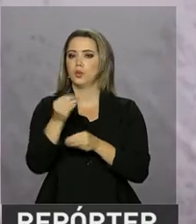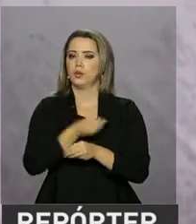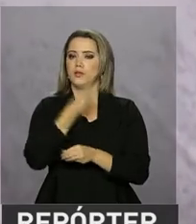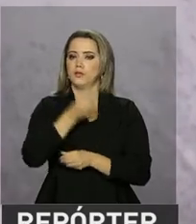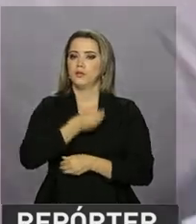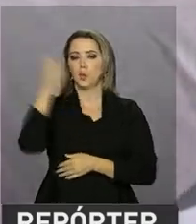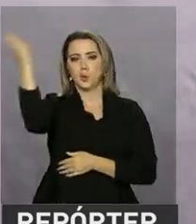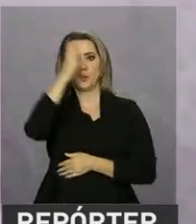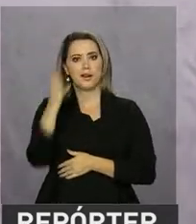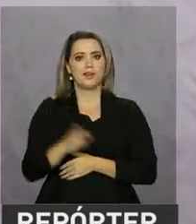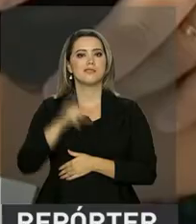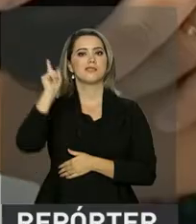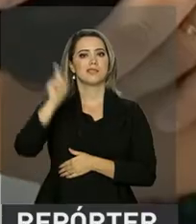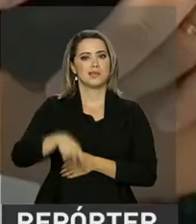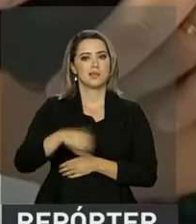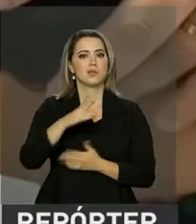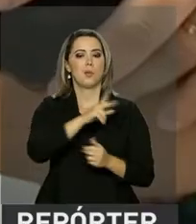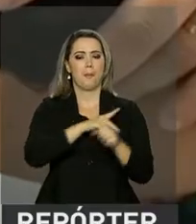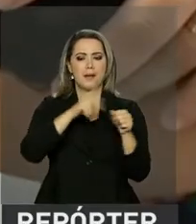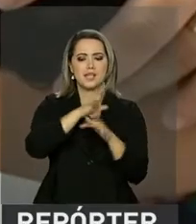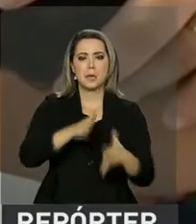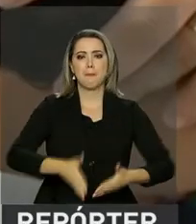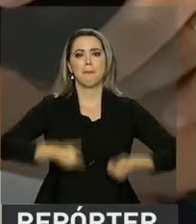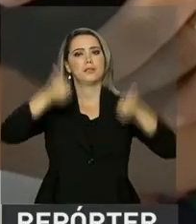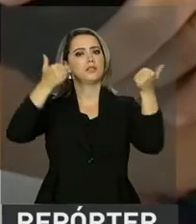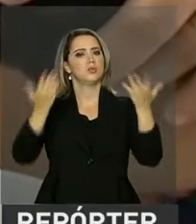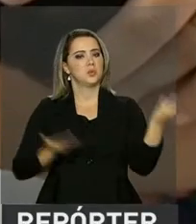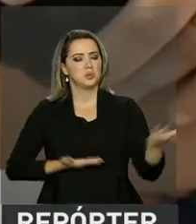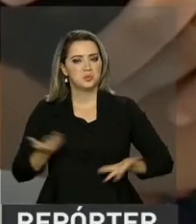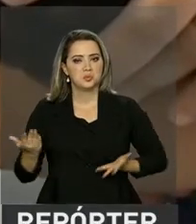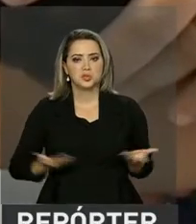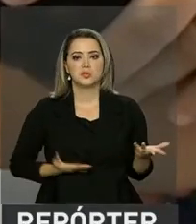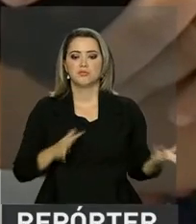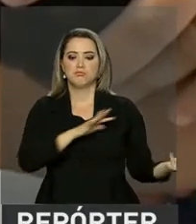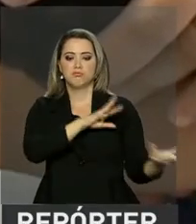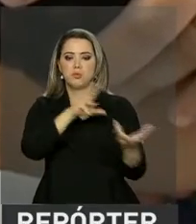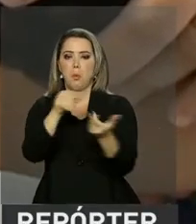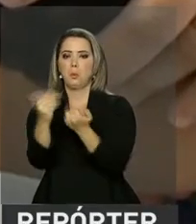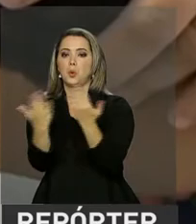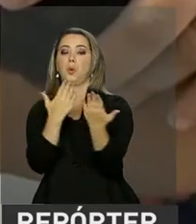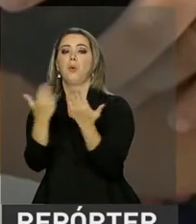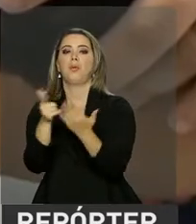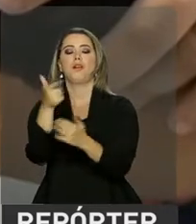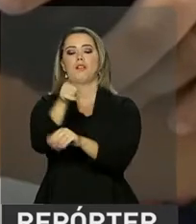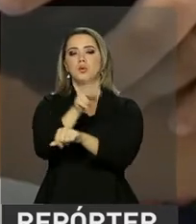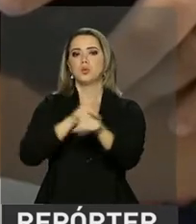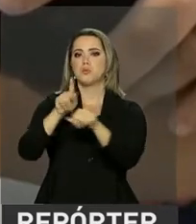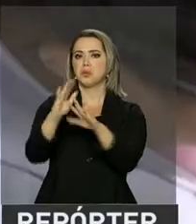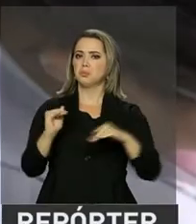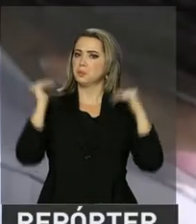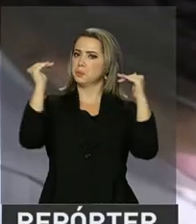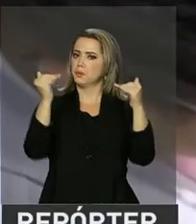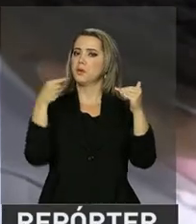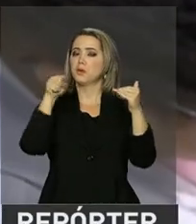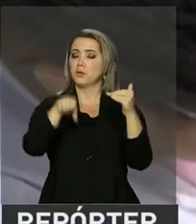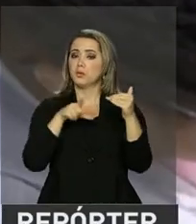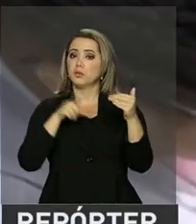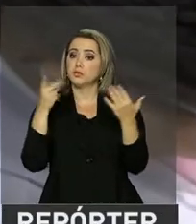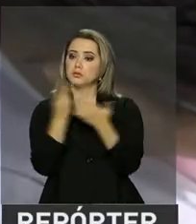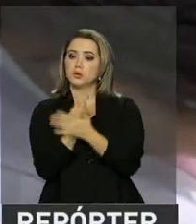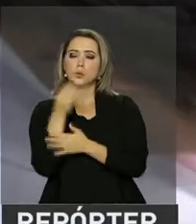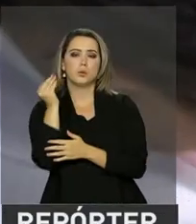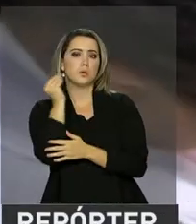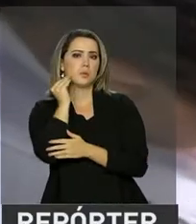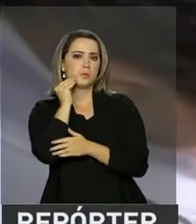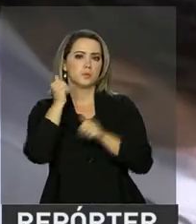brasil é um dos países têm os melhores serviços no todo mundo comparado aos países de primeiro mundo na realização